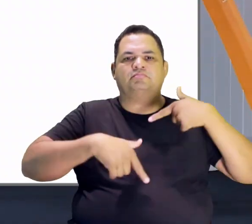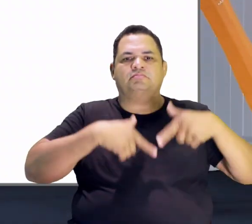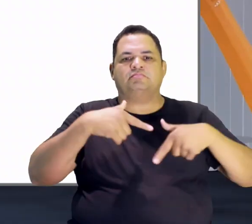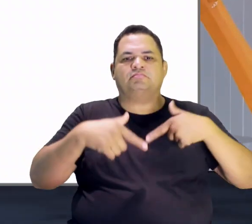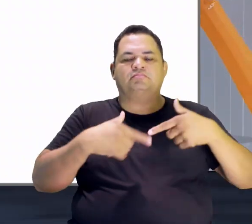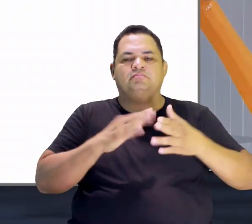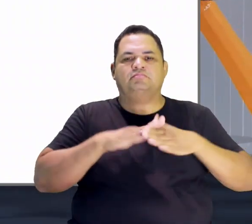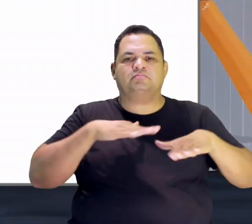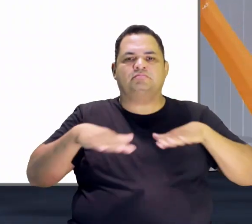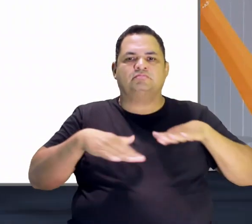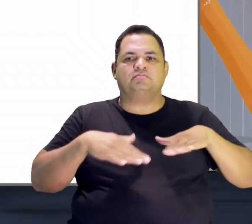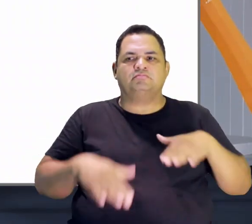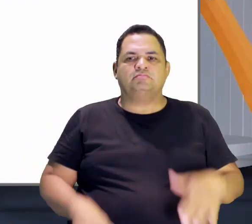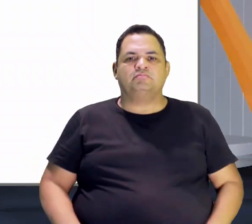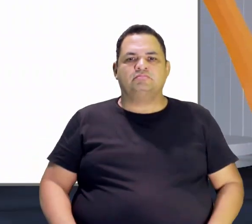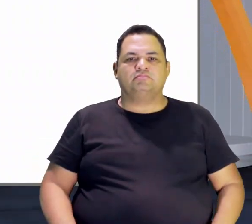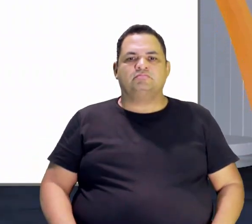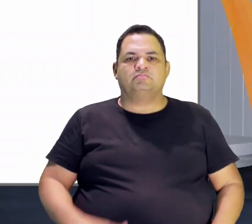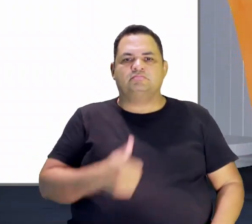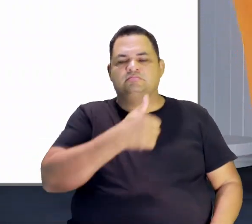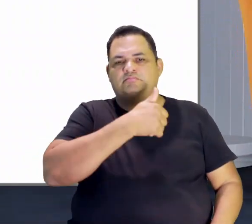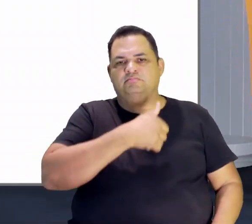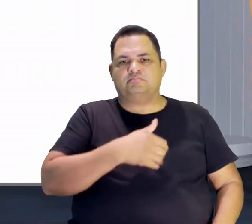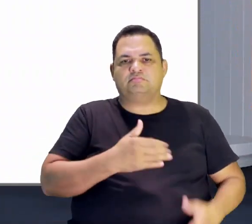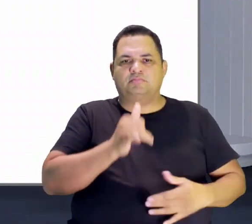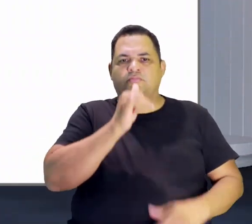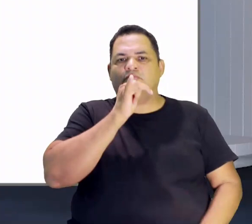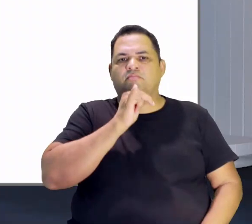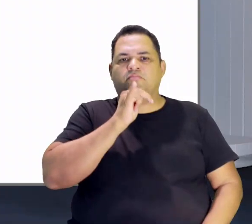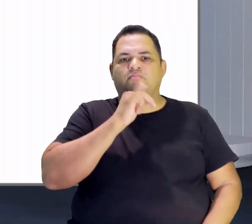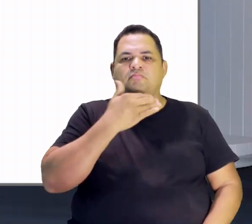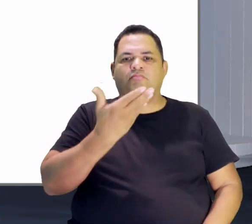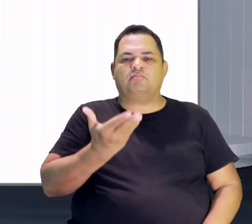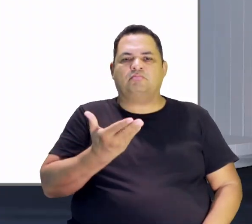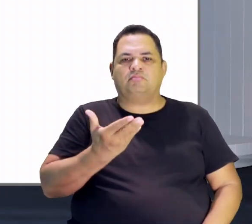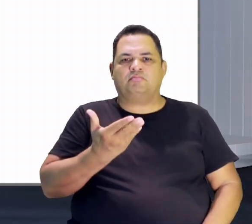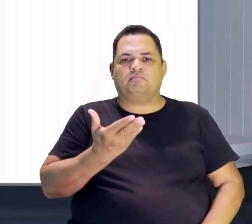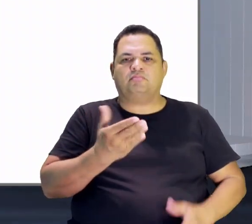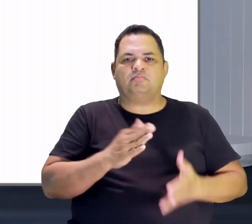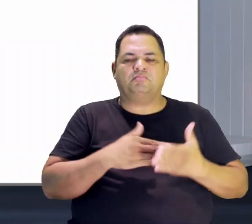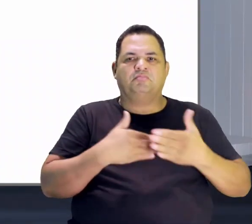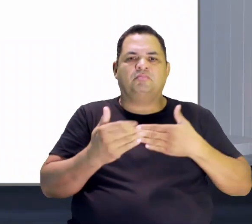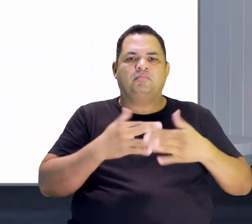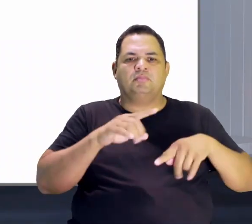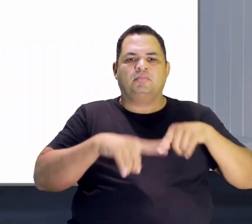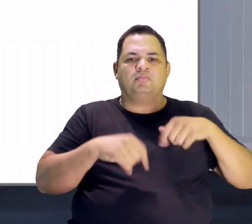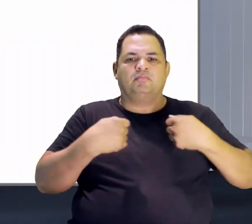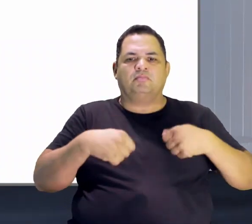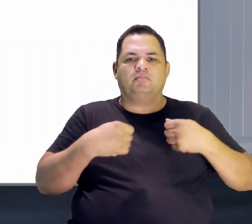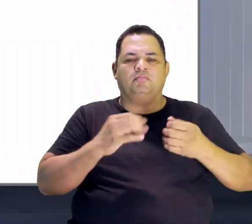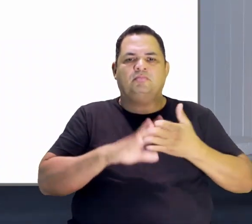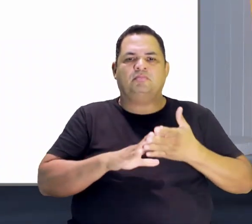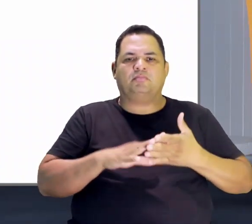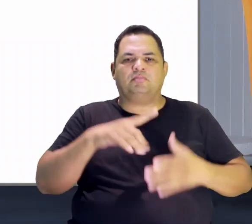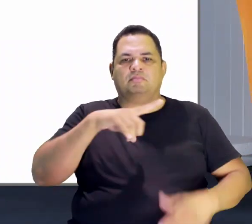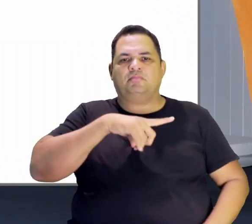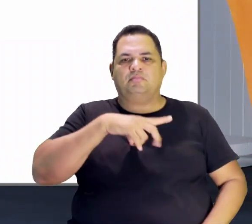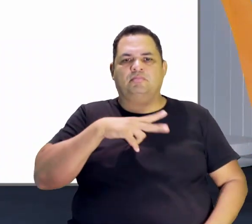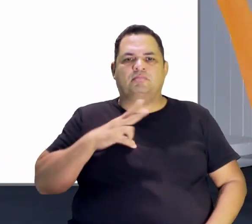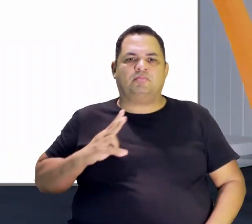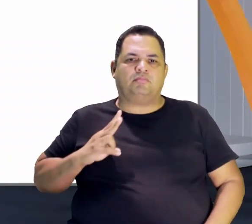produz uma ação no movimento. O seu movimento, por exemplo, que você tem ali, de qualquer corpo, é necessário ter uma força,